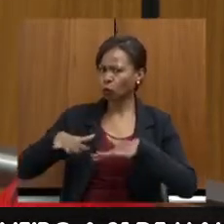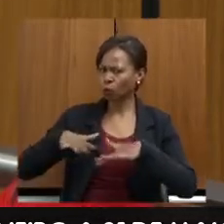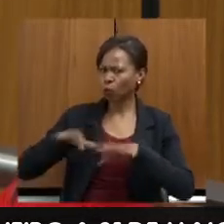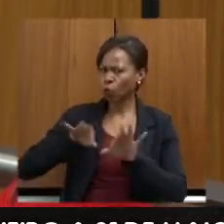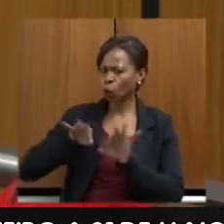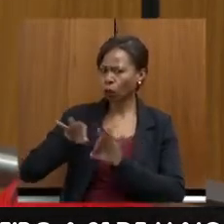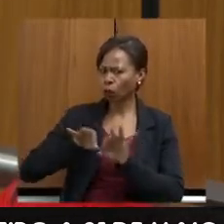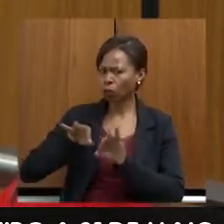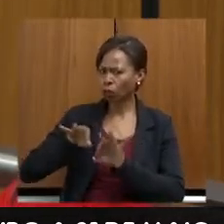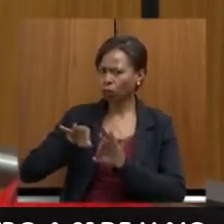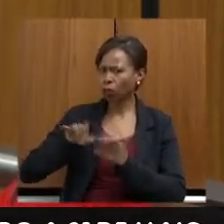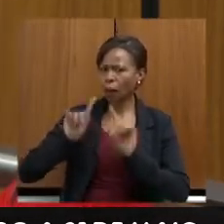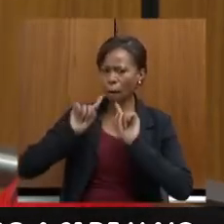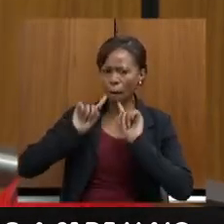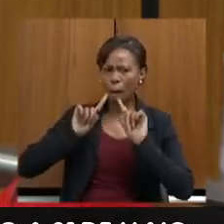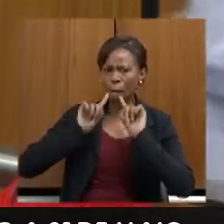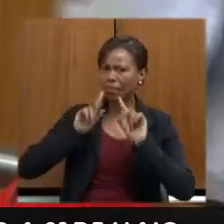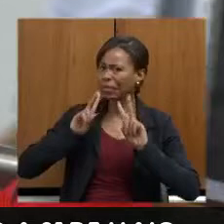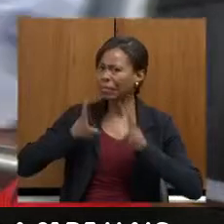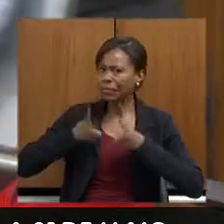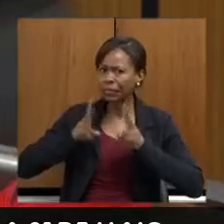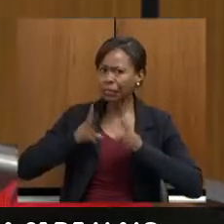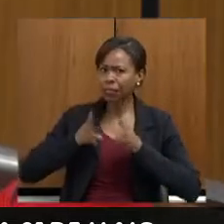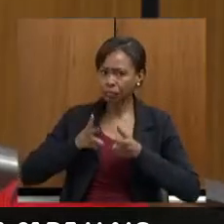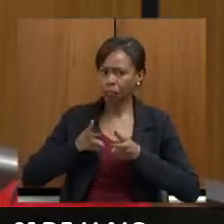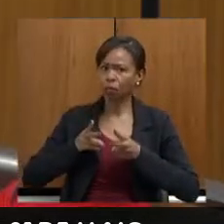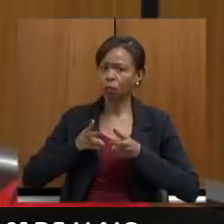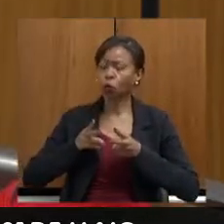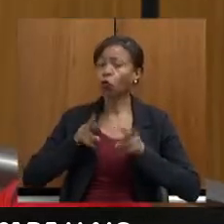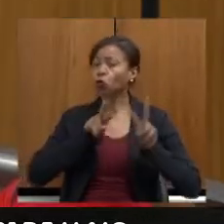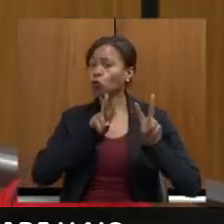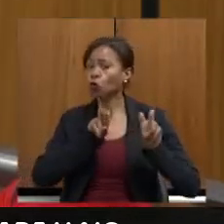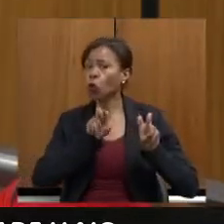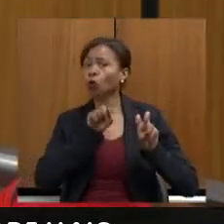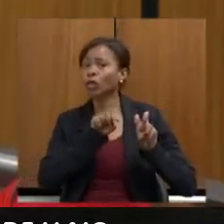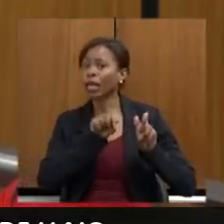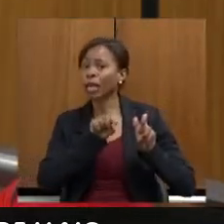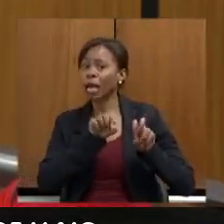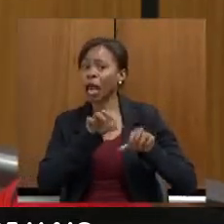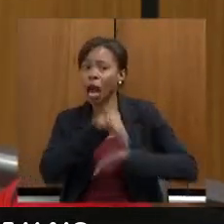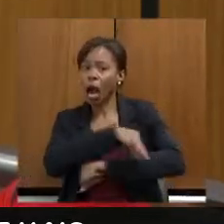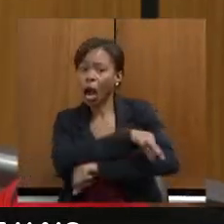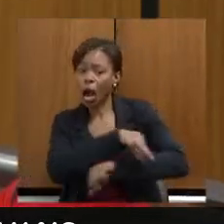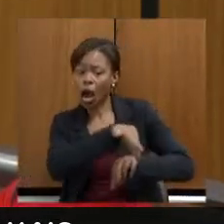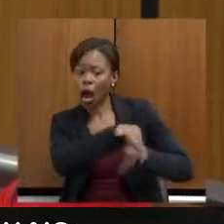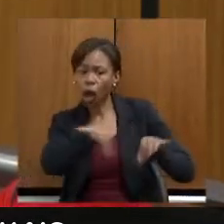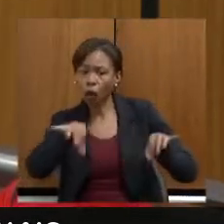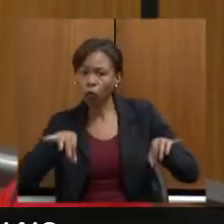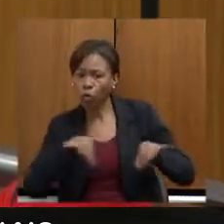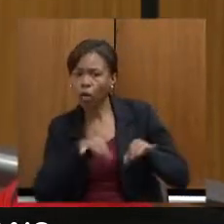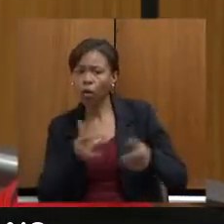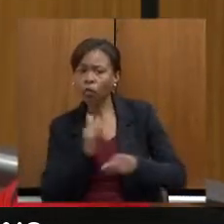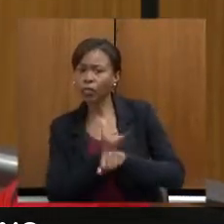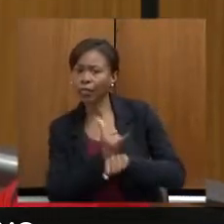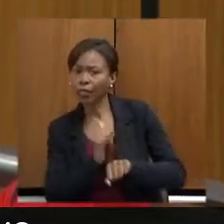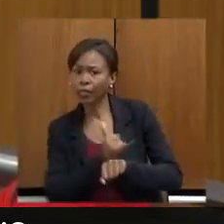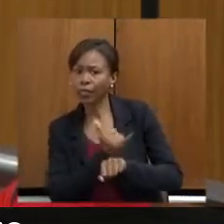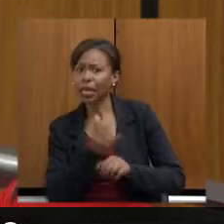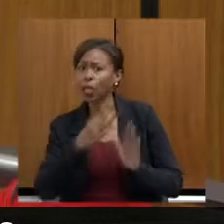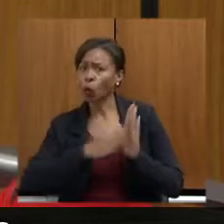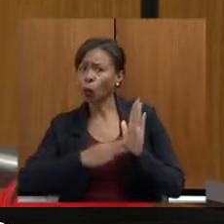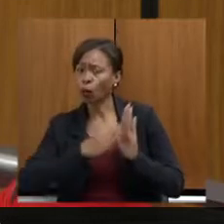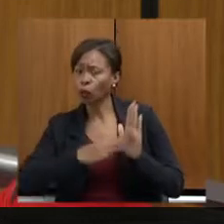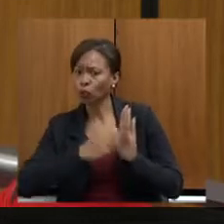continuam sendo muito críticos ao método ao traçado a dinâmica EA ausência de Participação Popular